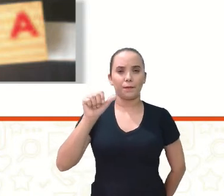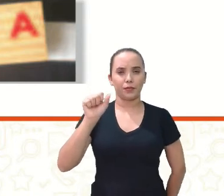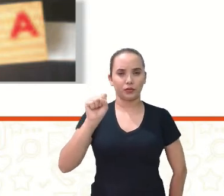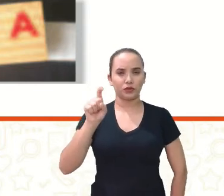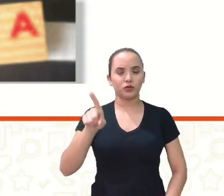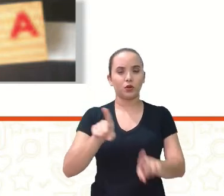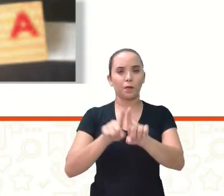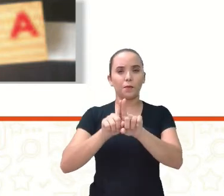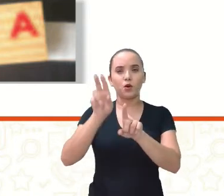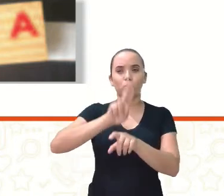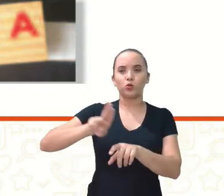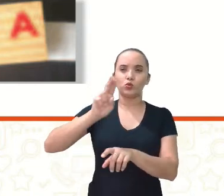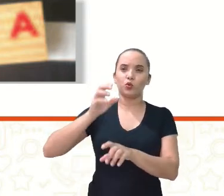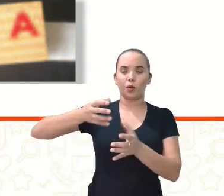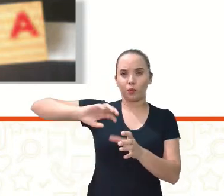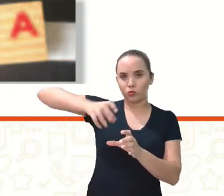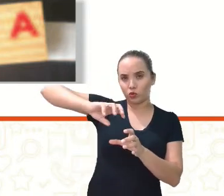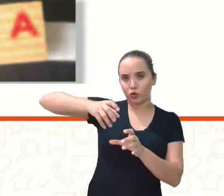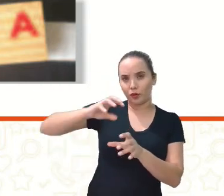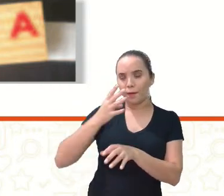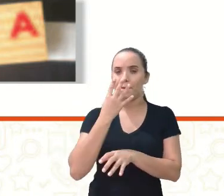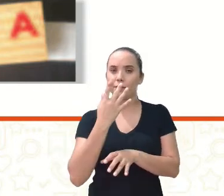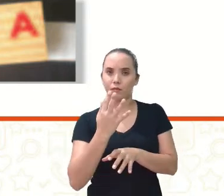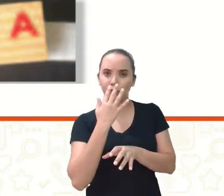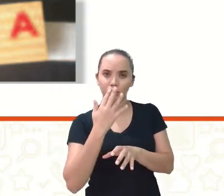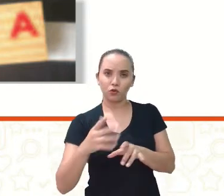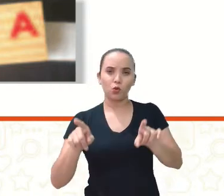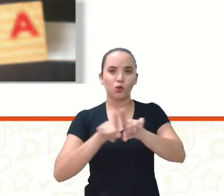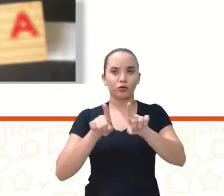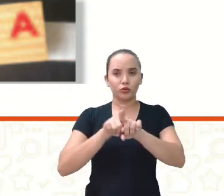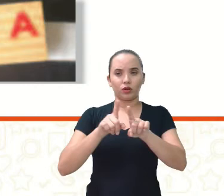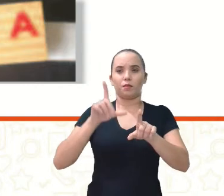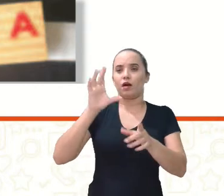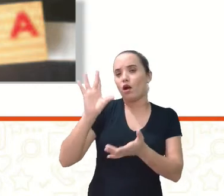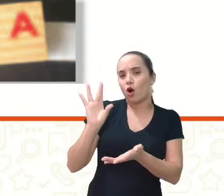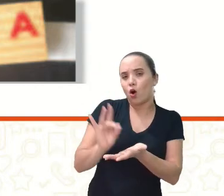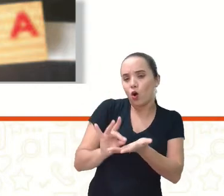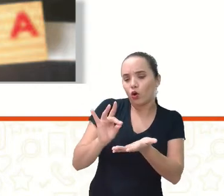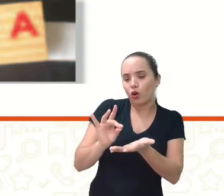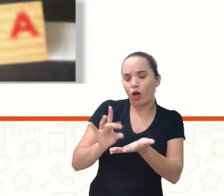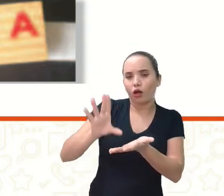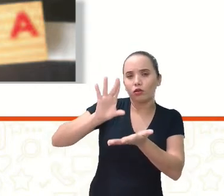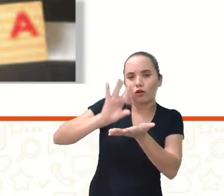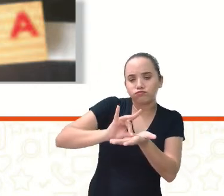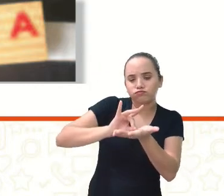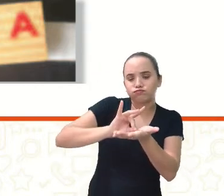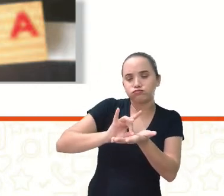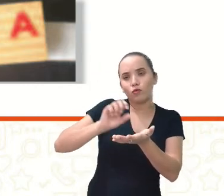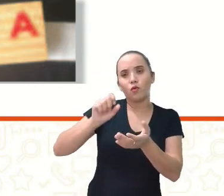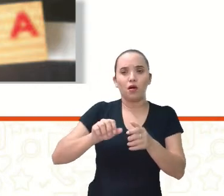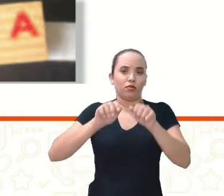cores coladas, né, com velcro, em uma mesa,